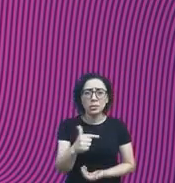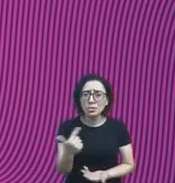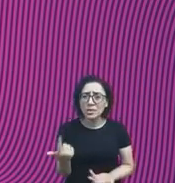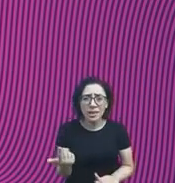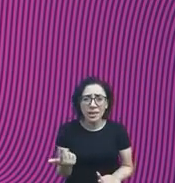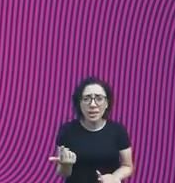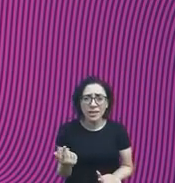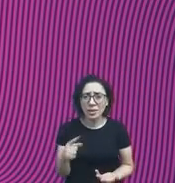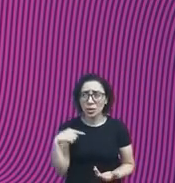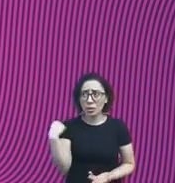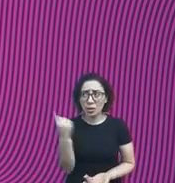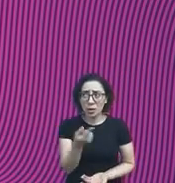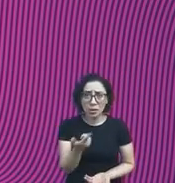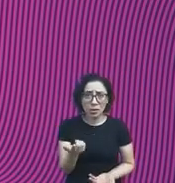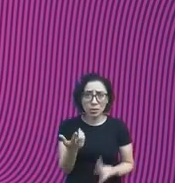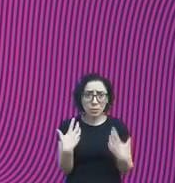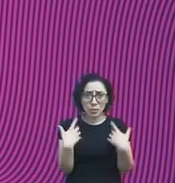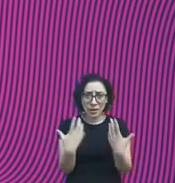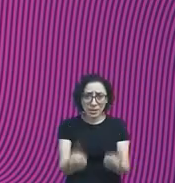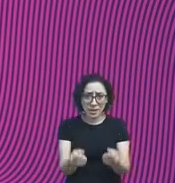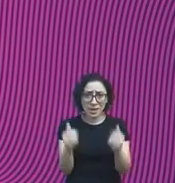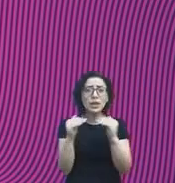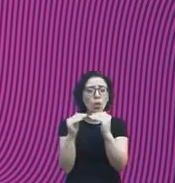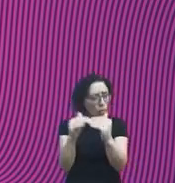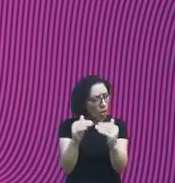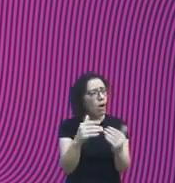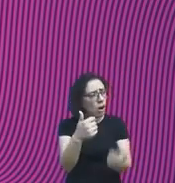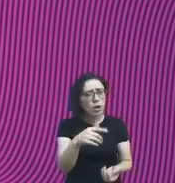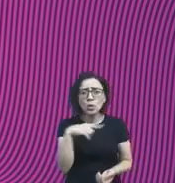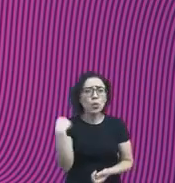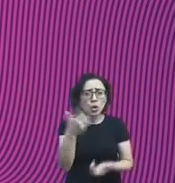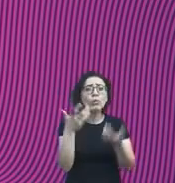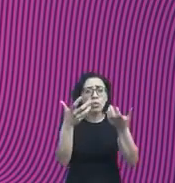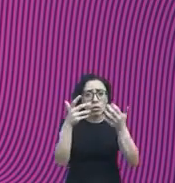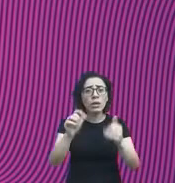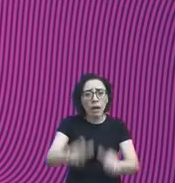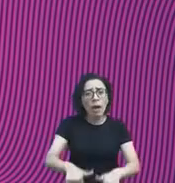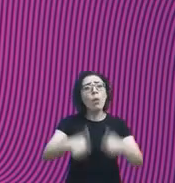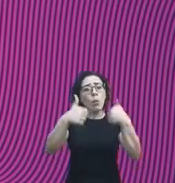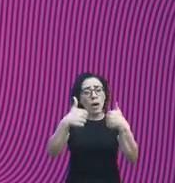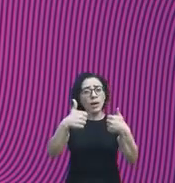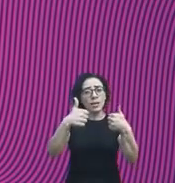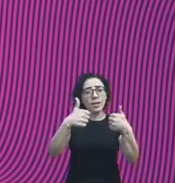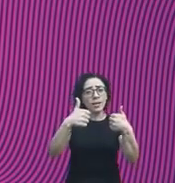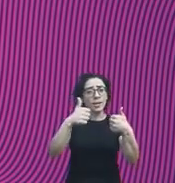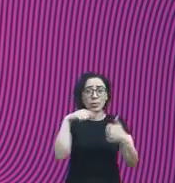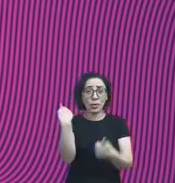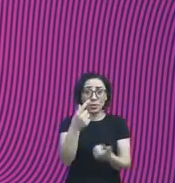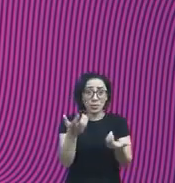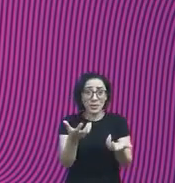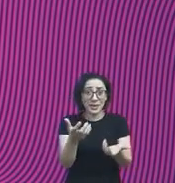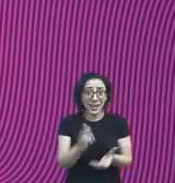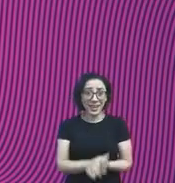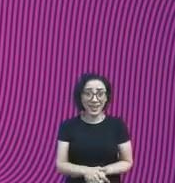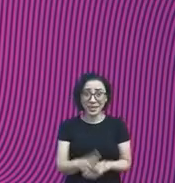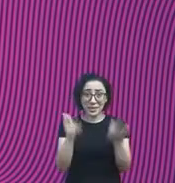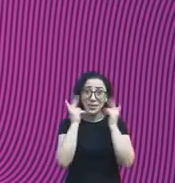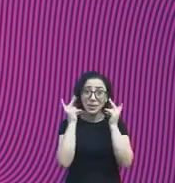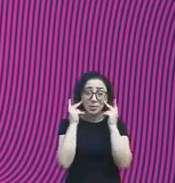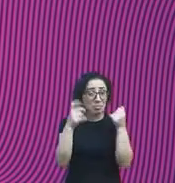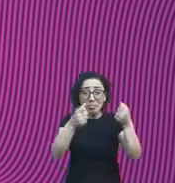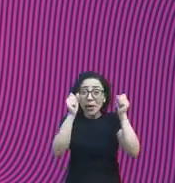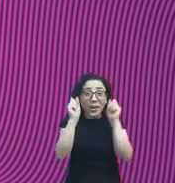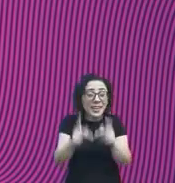andando? A questão para o sistema de saúde suplementar não é medicina baseada em valor, não é a questão da